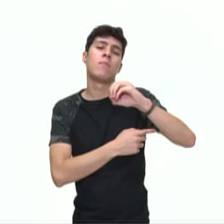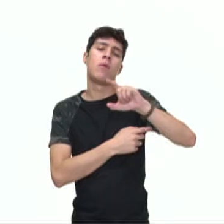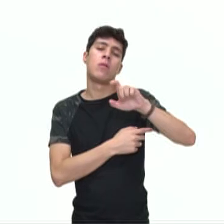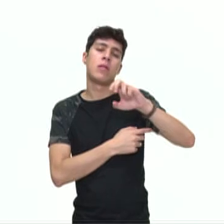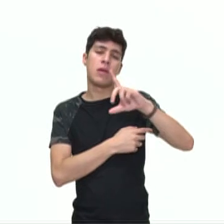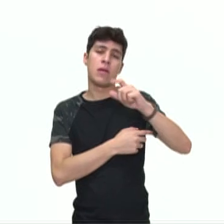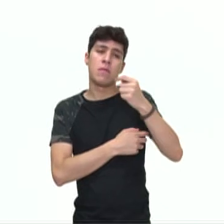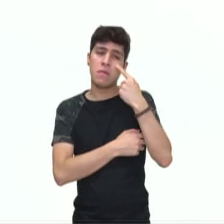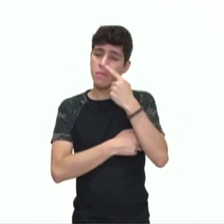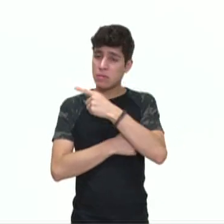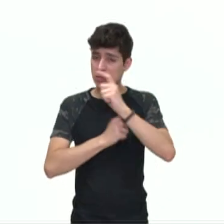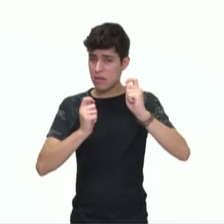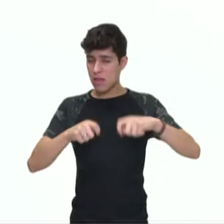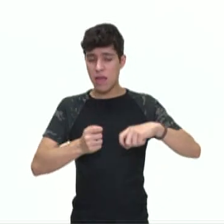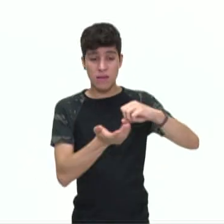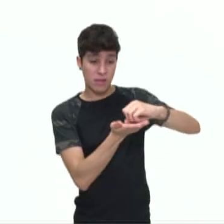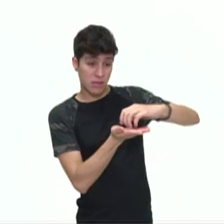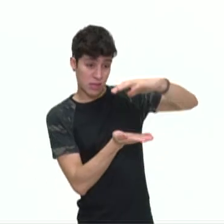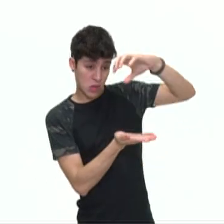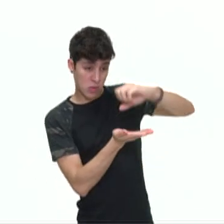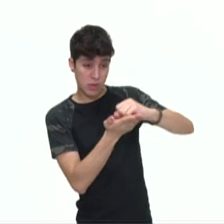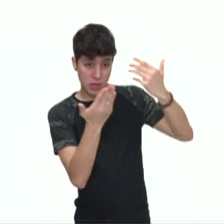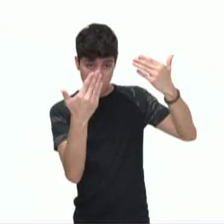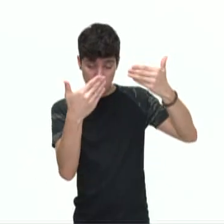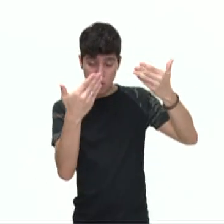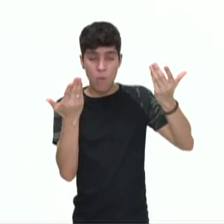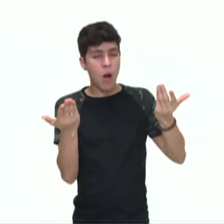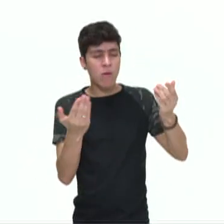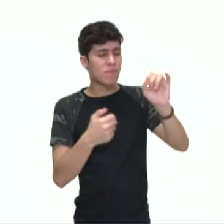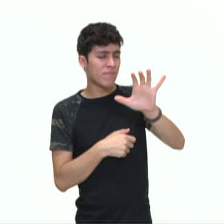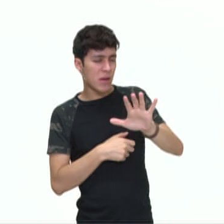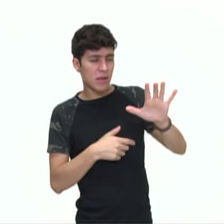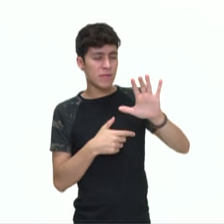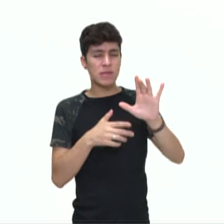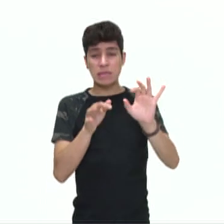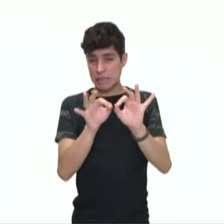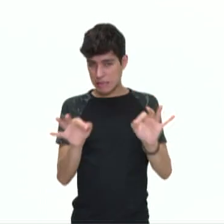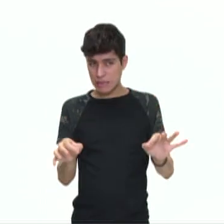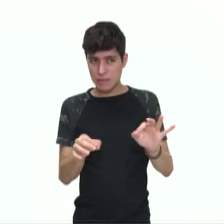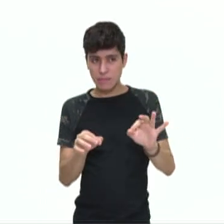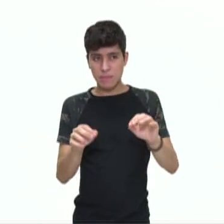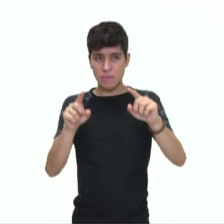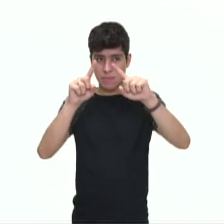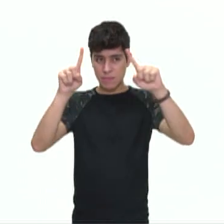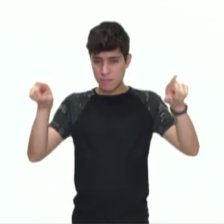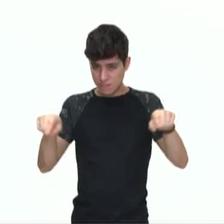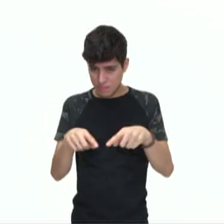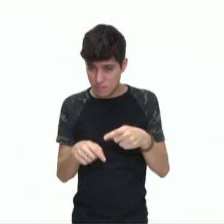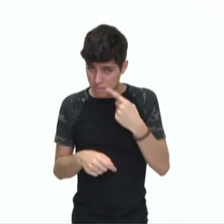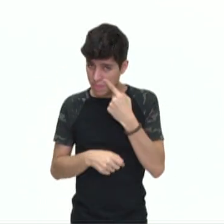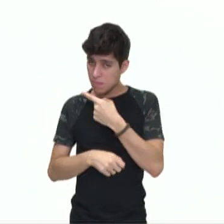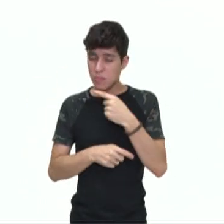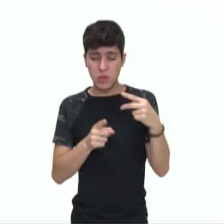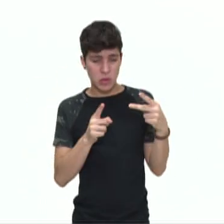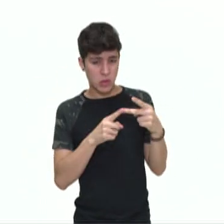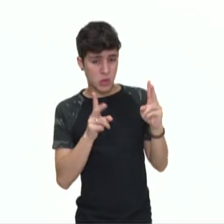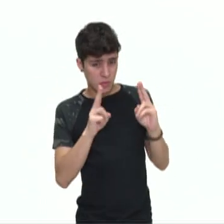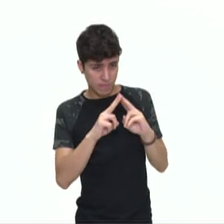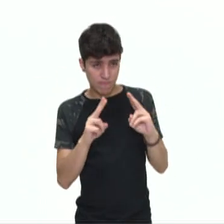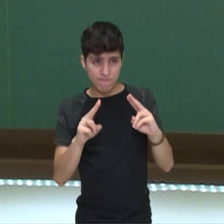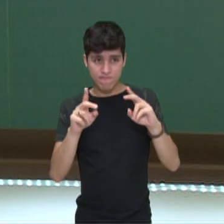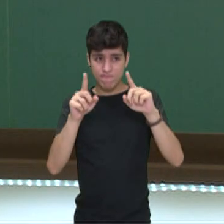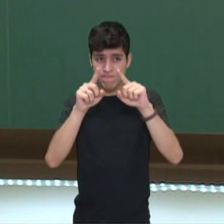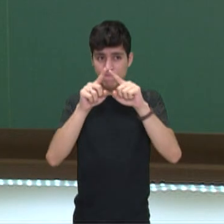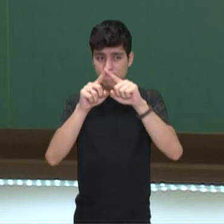faz geometria, ele pode ter geometria na ligação simples, uma geometria tetraédrica, na ligação dupla, uma